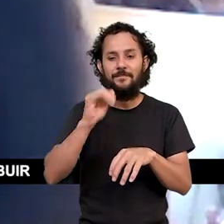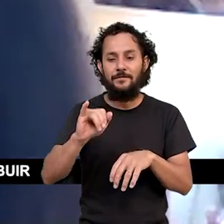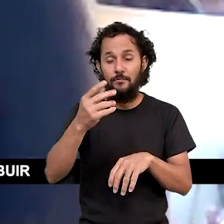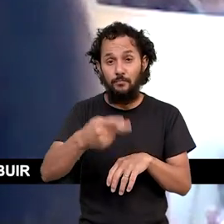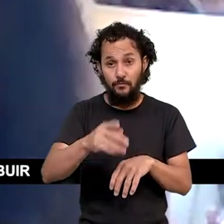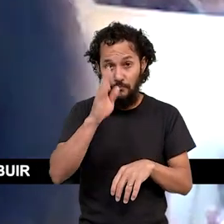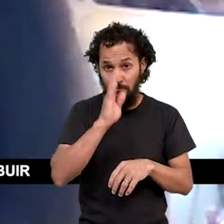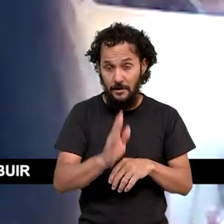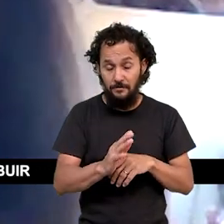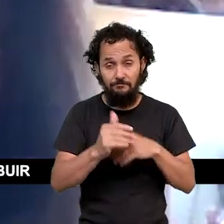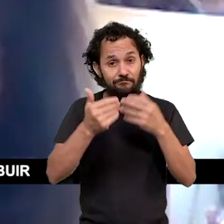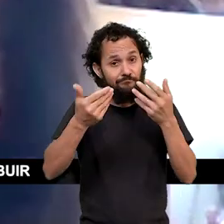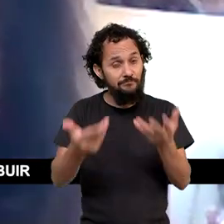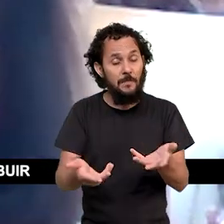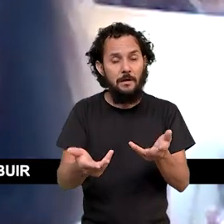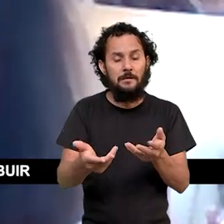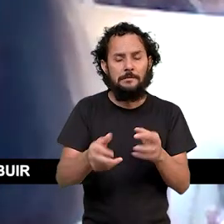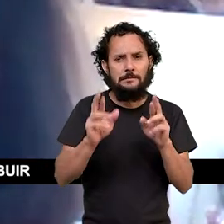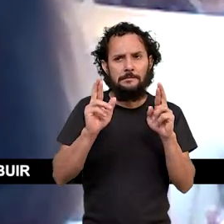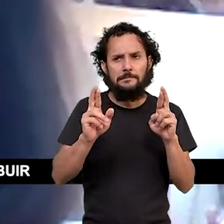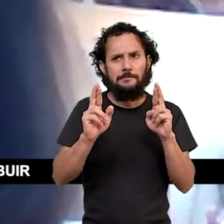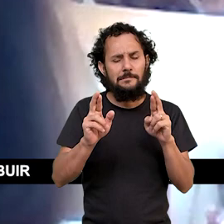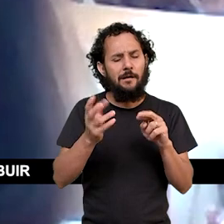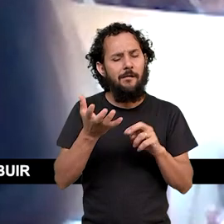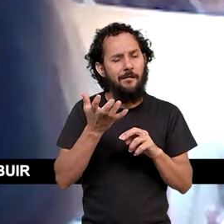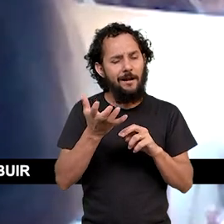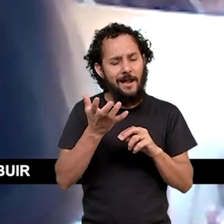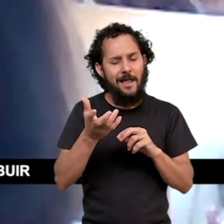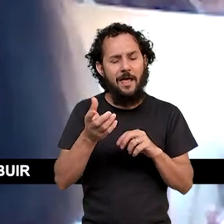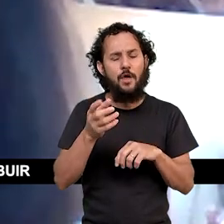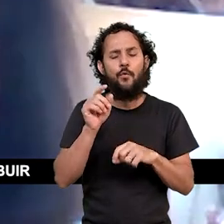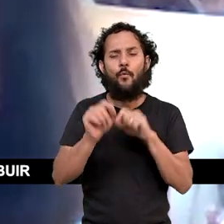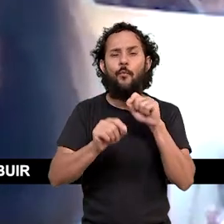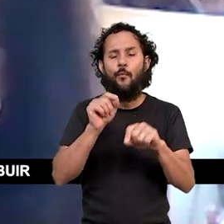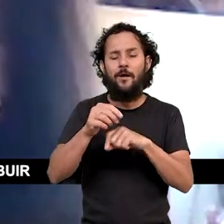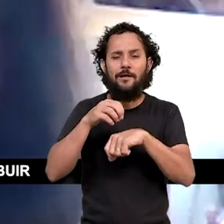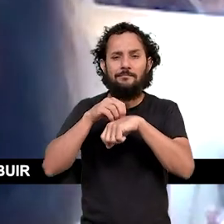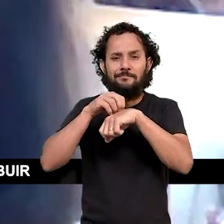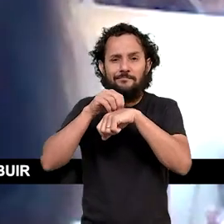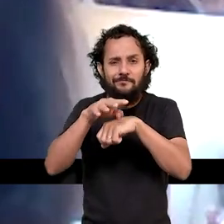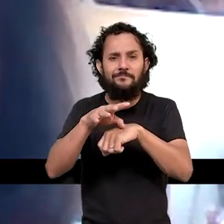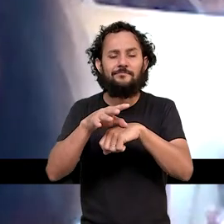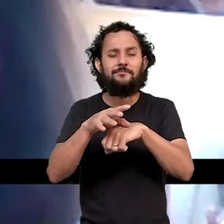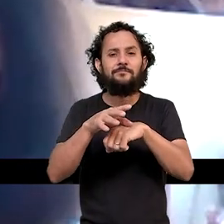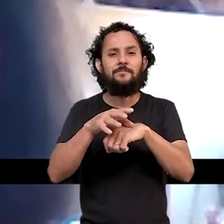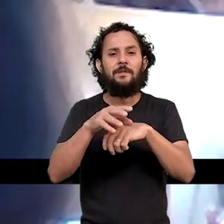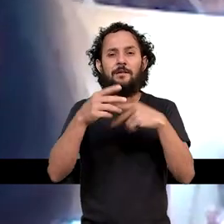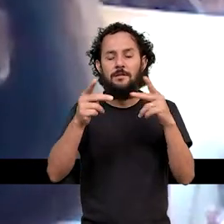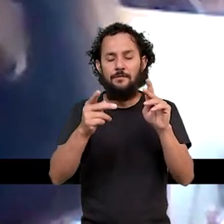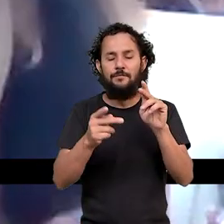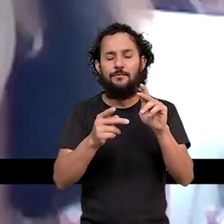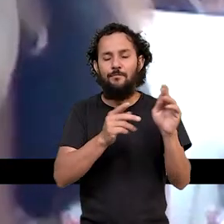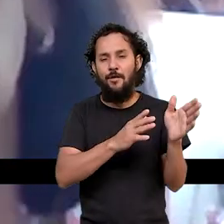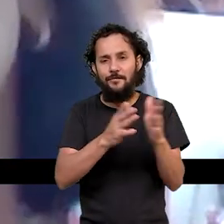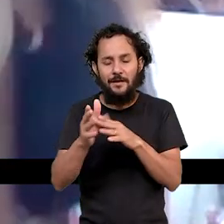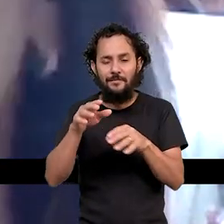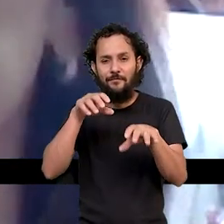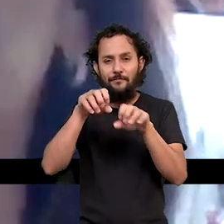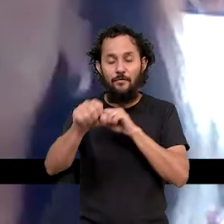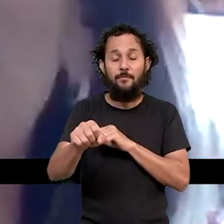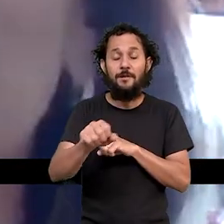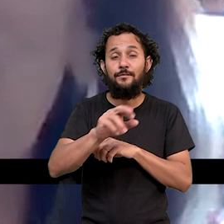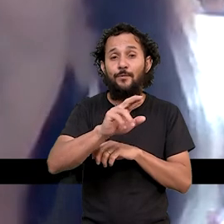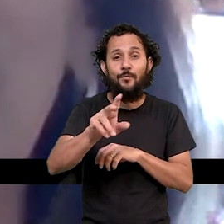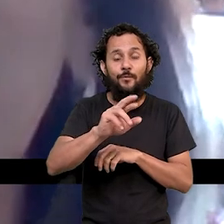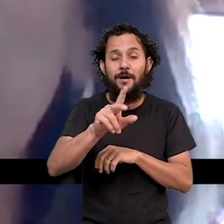infantil no Brasil. Então, essa é a expectativa que eu tenho de poder contribuir com esse processo formativo,